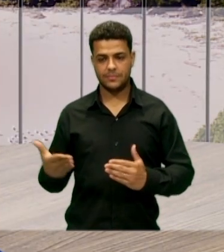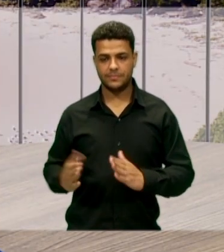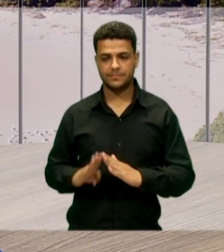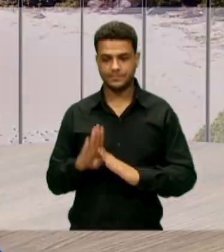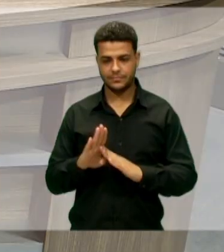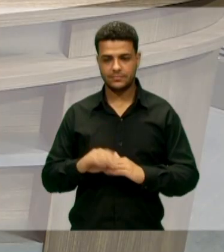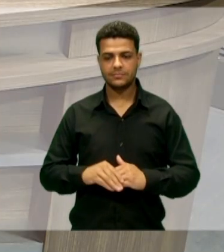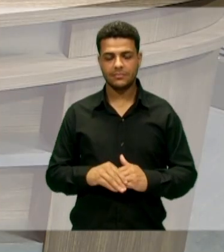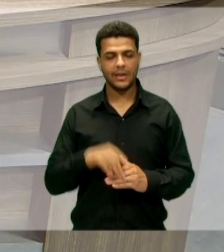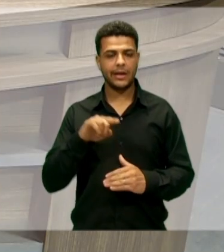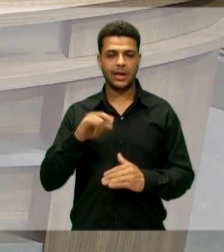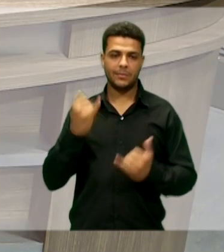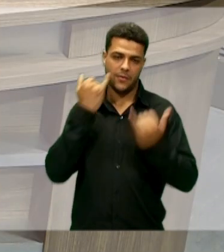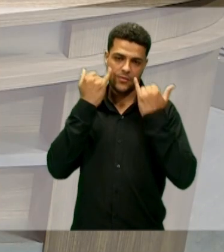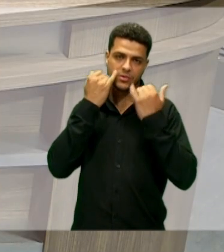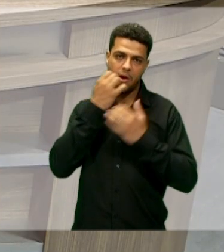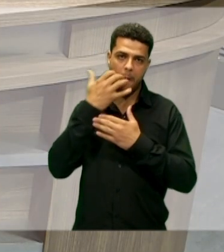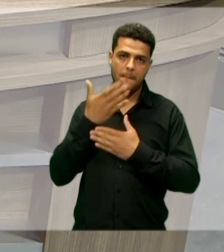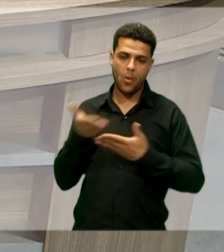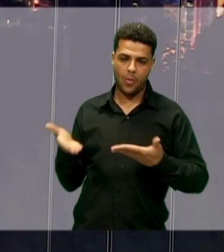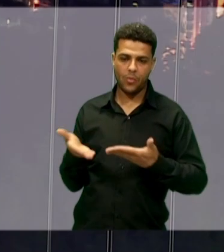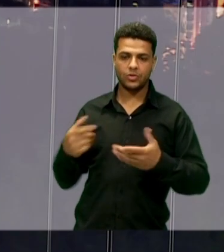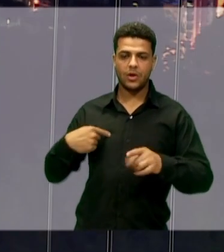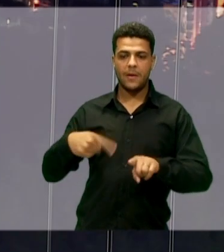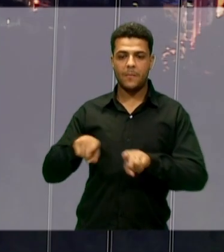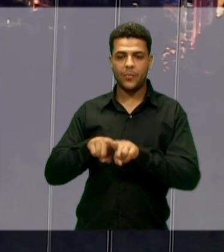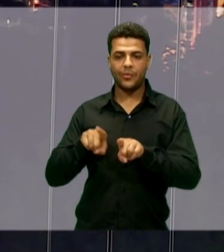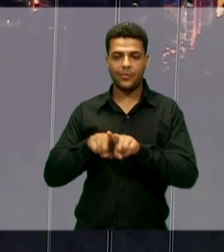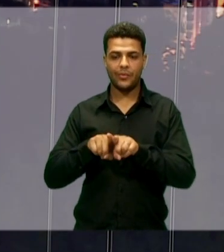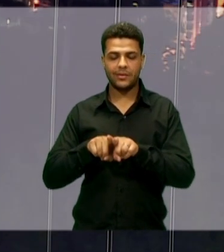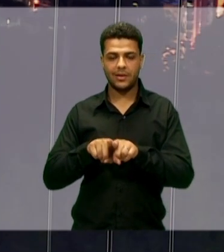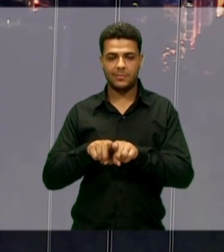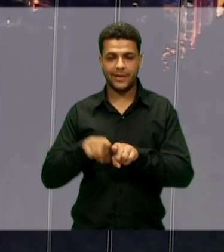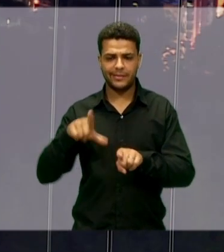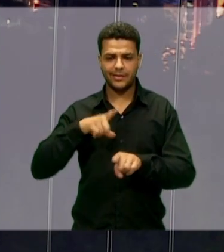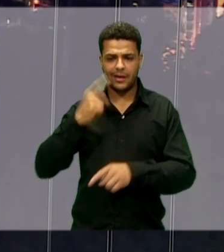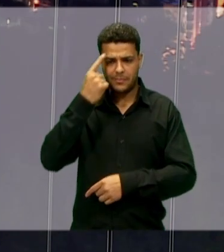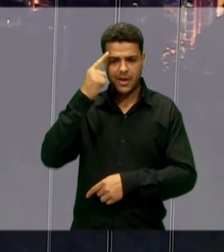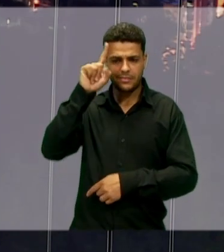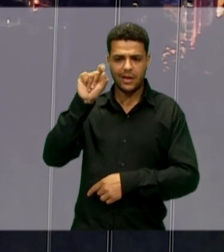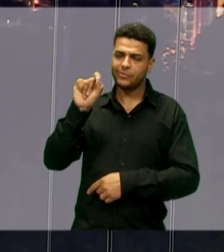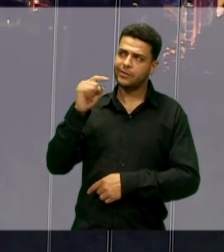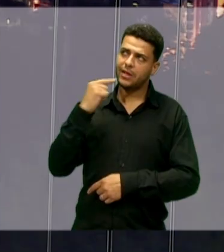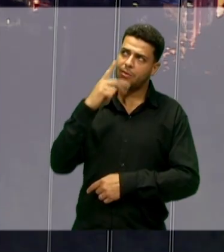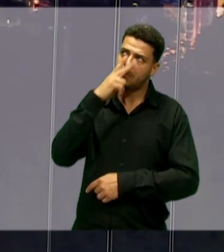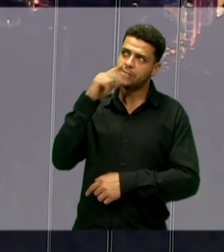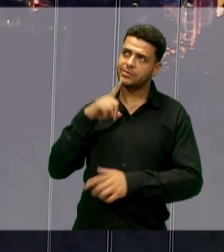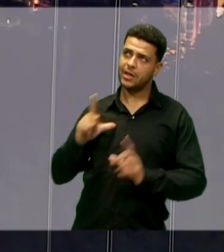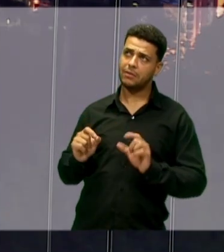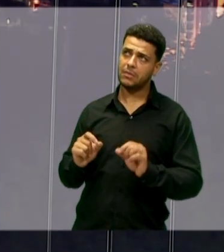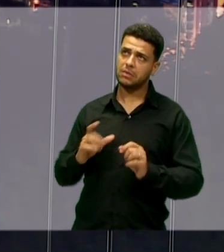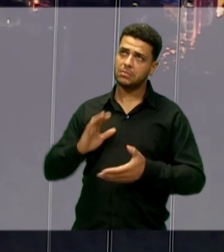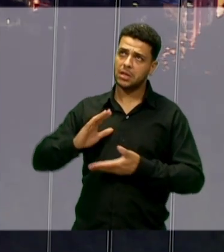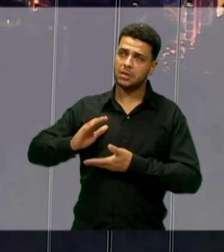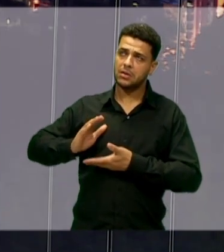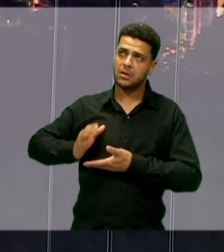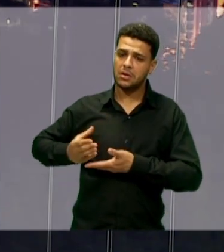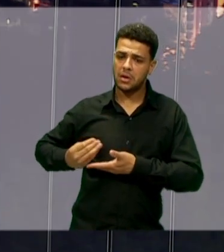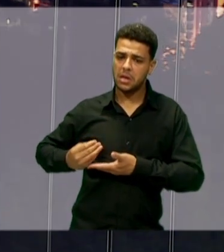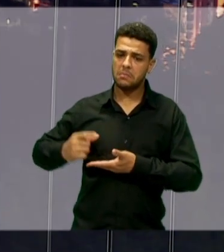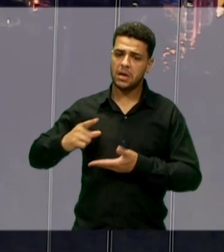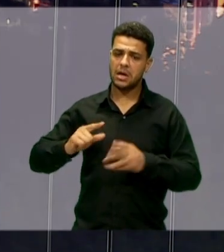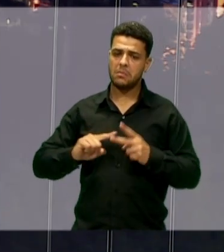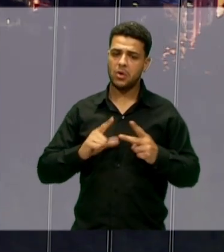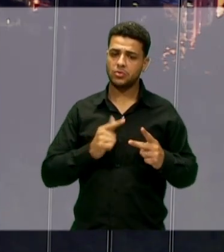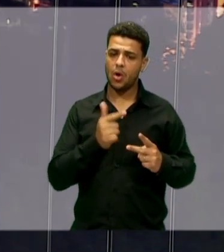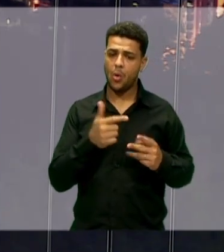Olha, isso é uma informação muito importante, porque assim, a gente tem aquela noção de que, tem câncer de mama ou qualquer outro tipo de